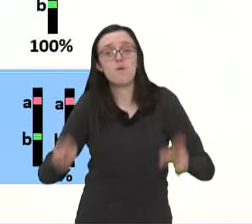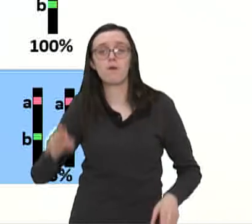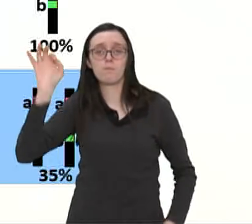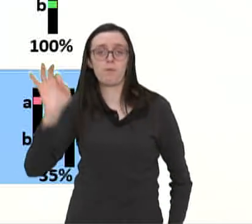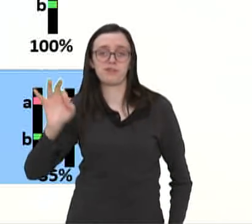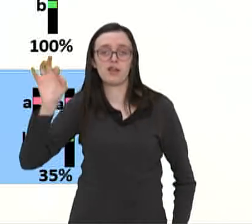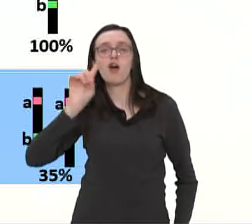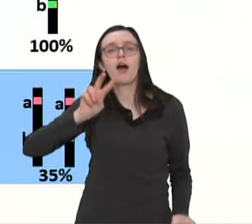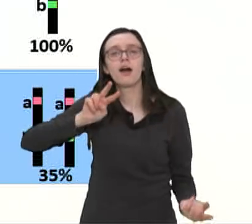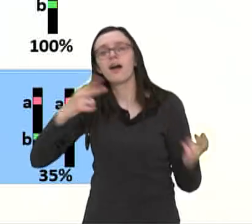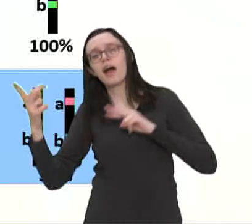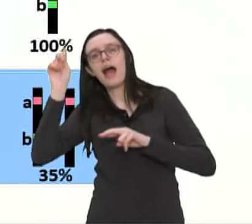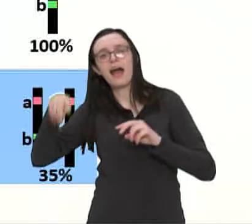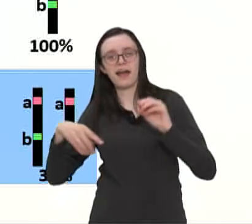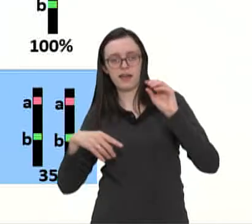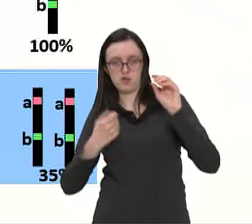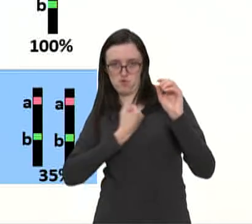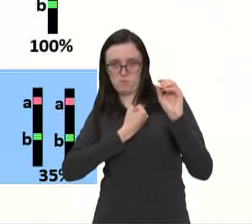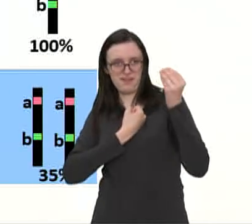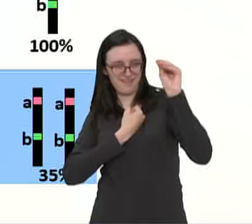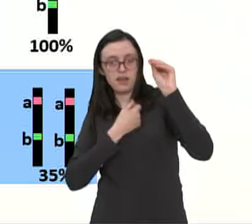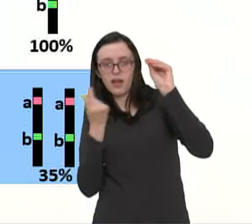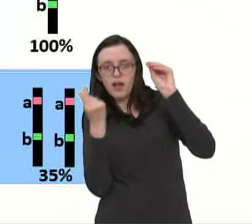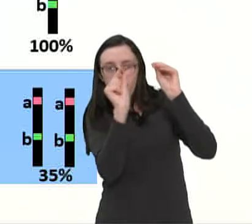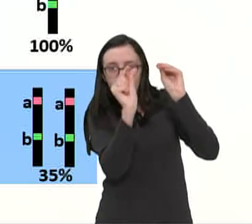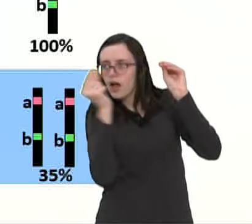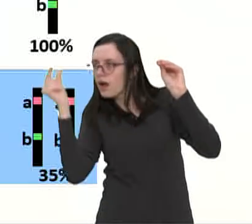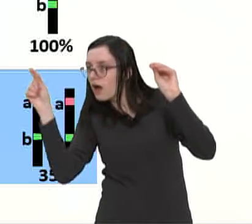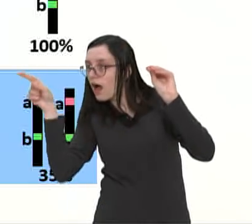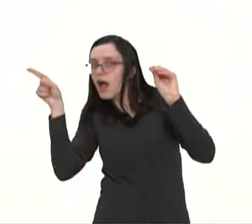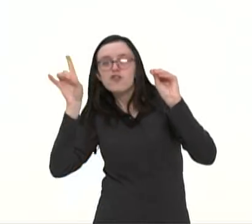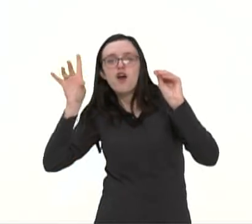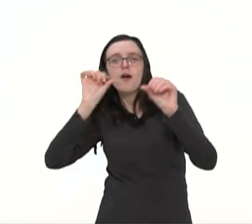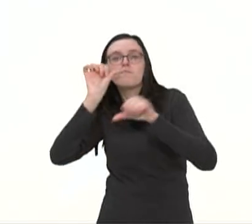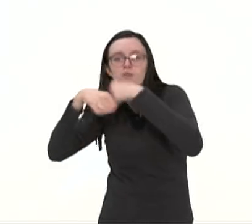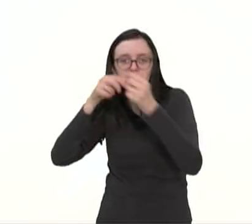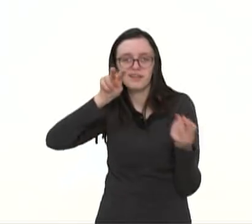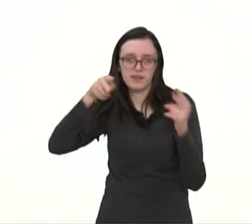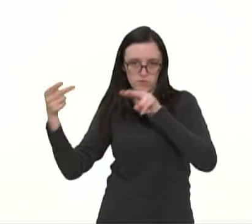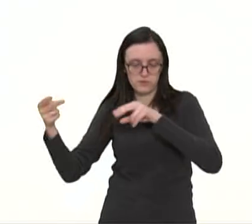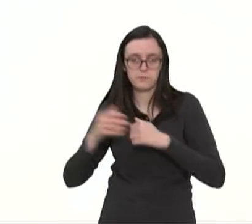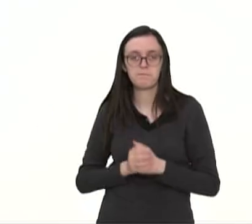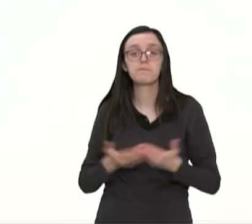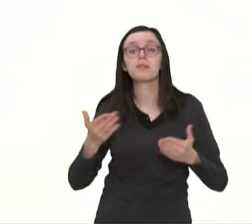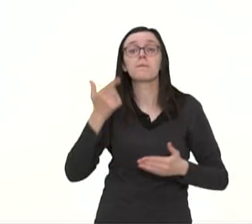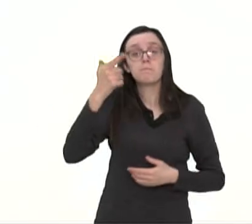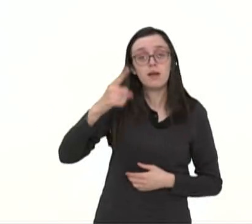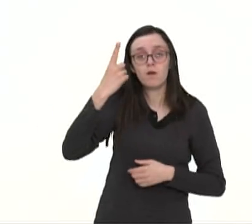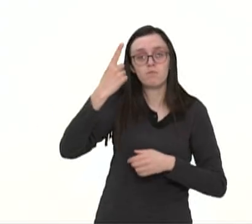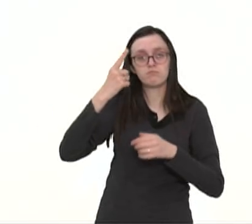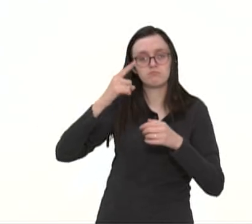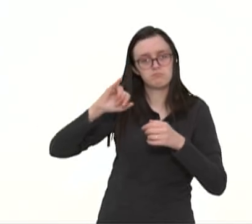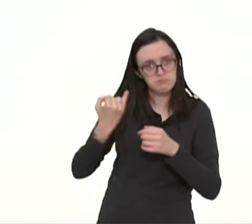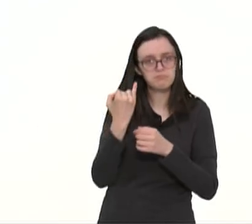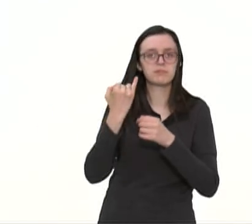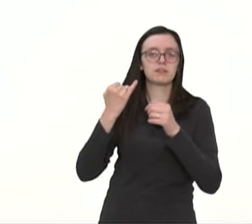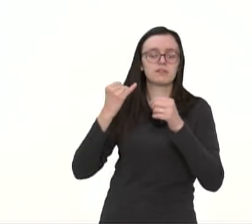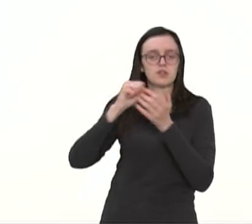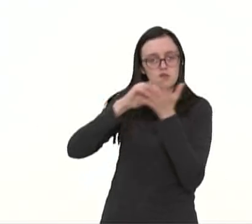porcentagem, mas que isso daí eu vou ter que dividir entre os parentais e os recombinantes, ok? Mais um exercício, gente, para a gente encerrar essa